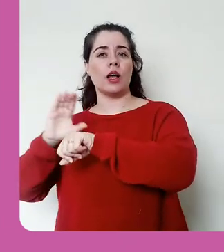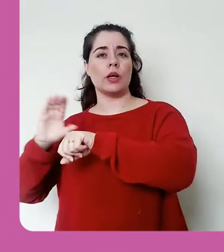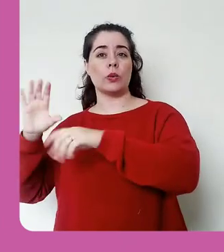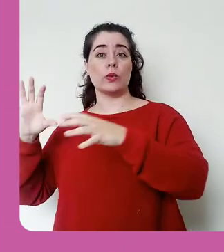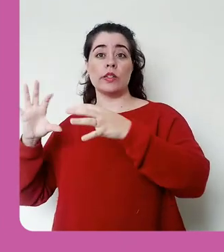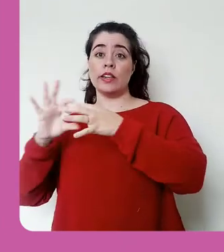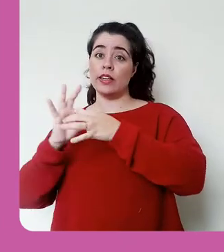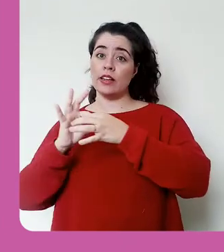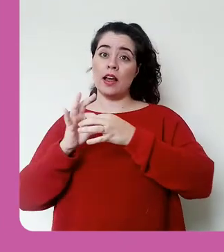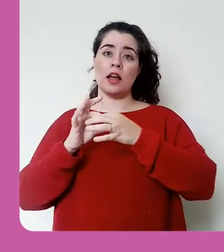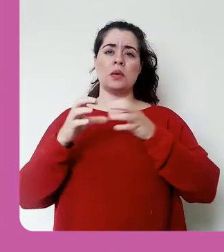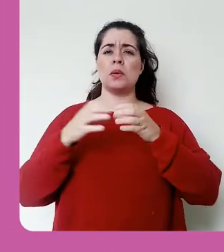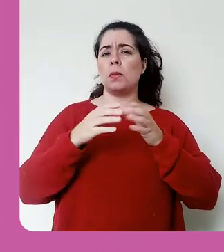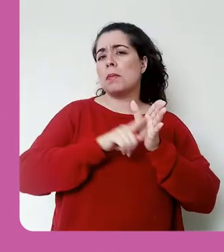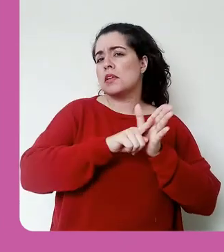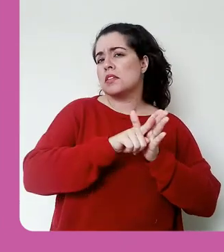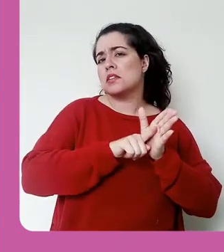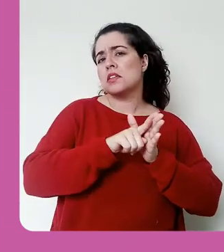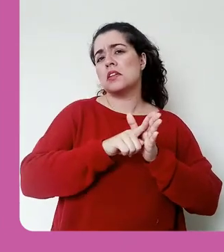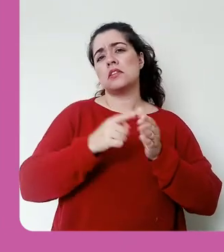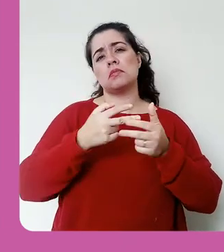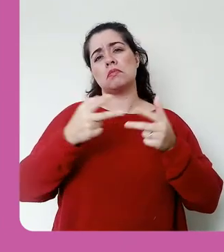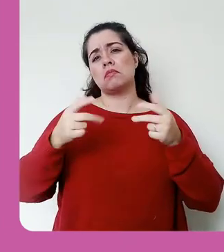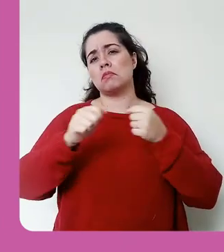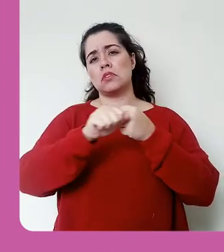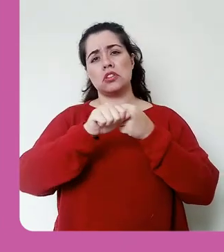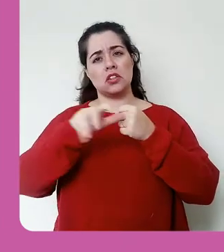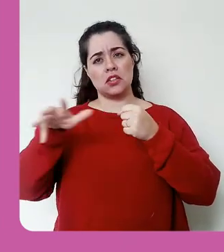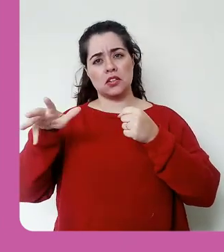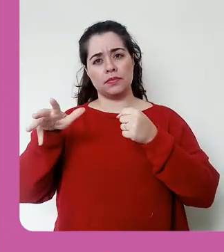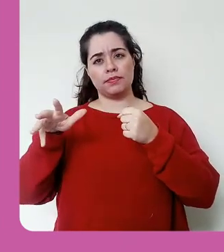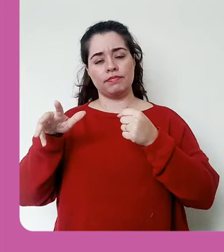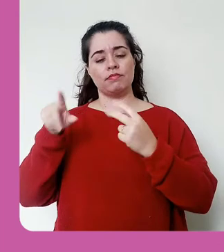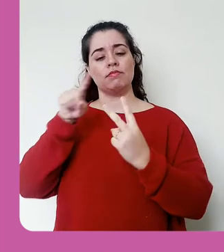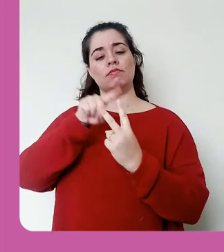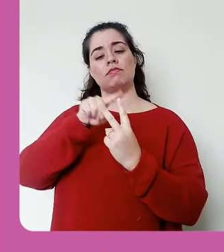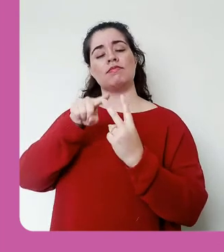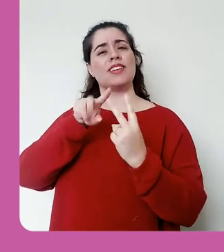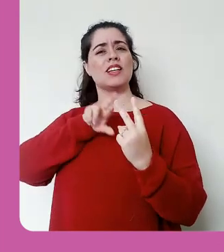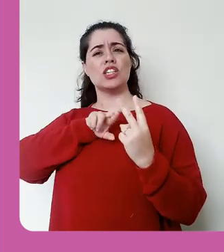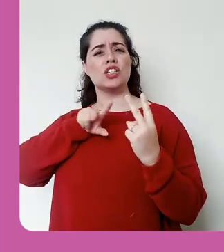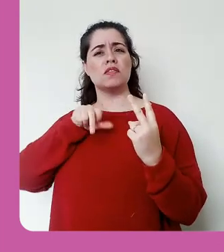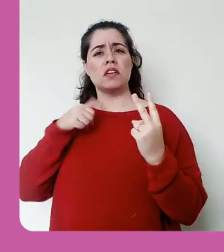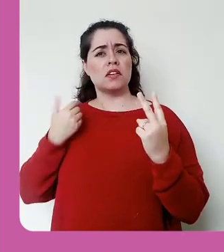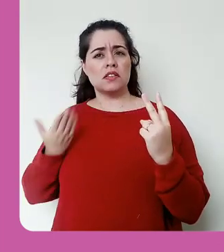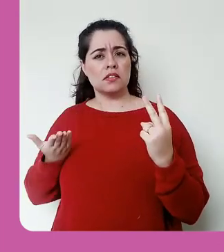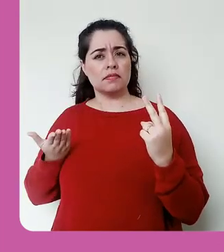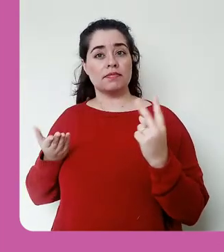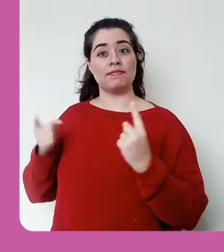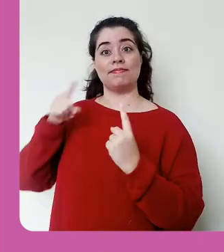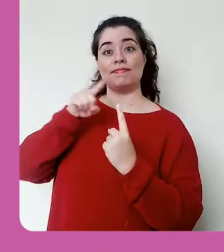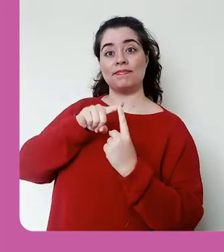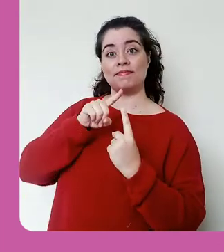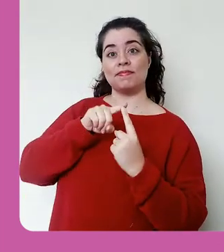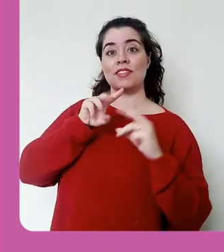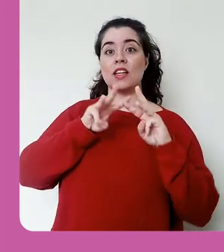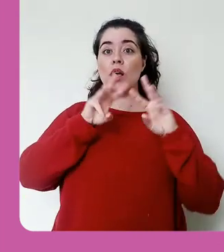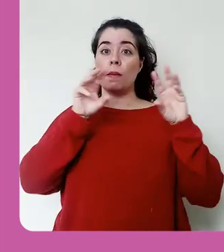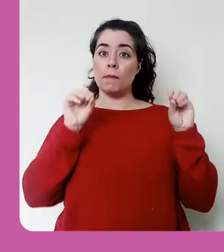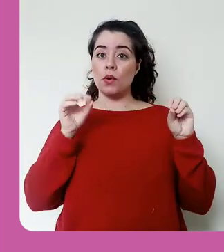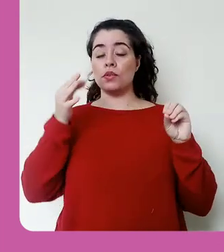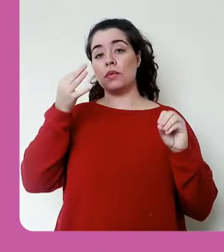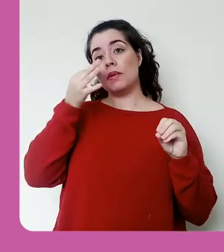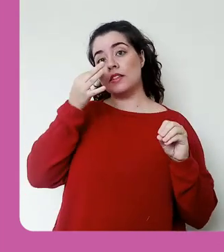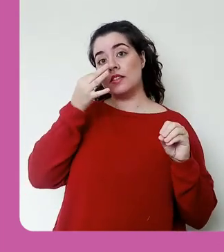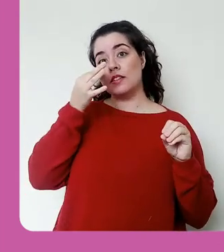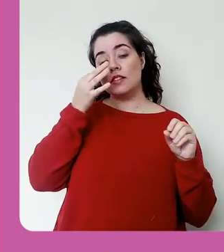cursos, associados a seu grupo de pesquisa, suas atividades de extensão. A grande diferença é que no Moodle presencial,